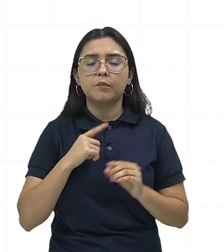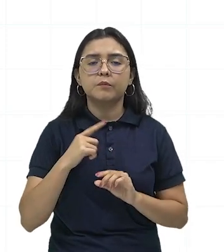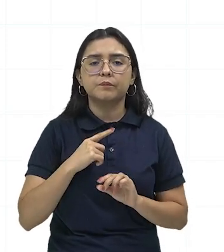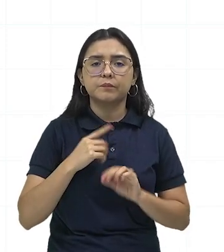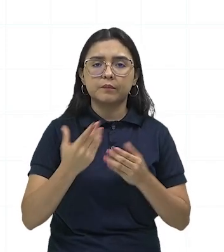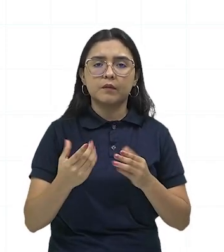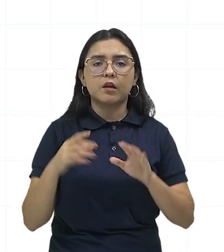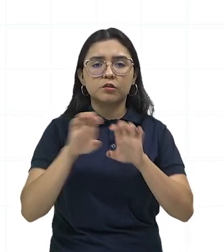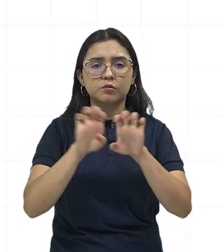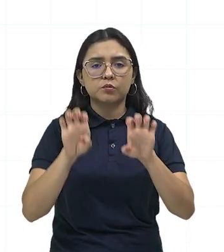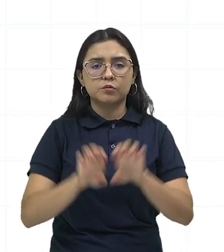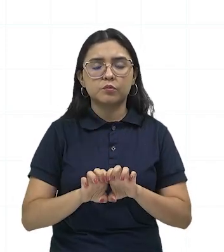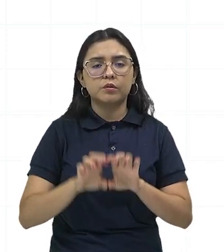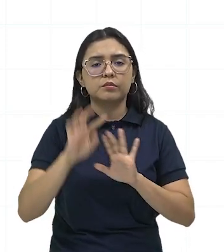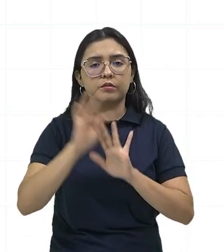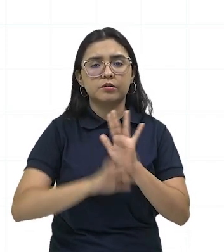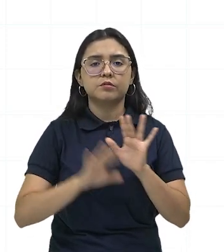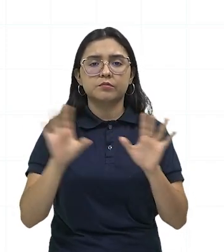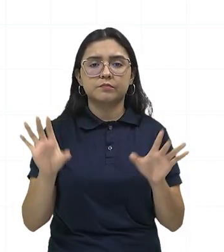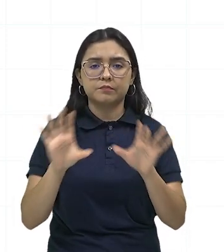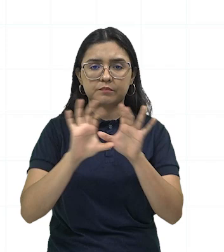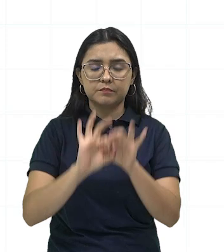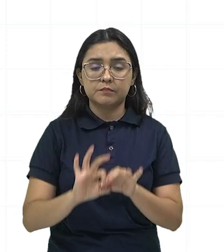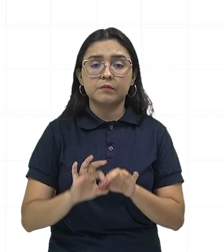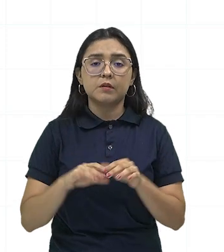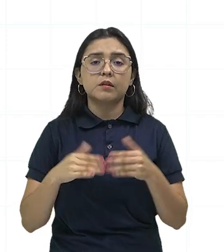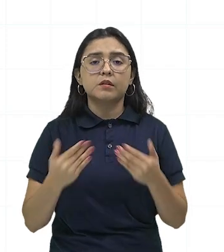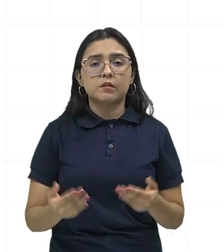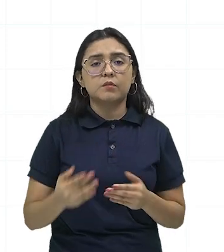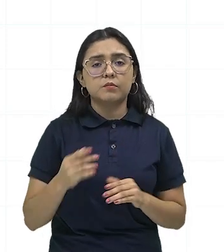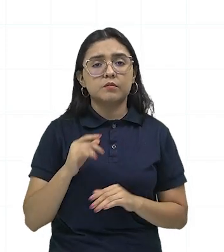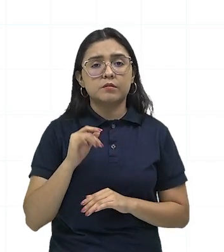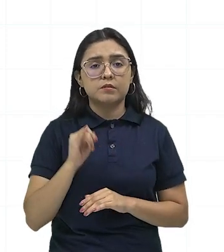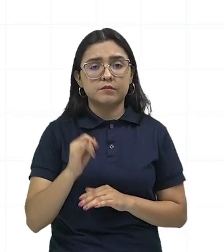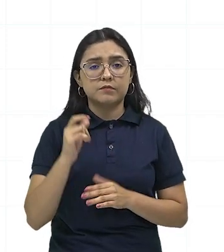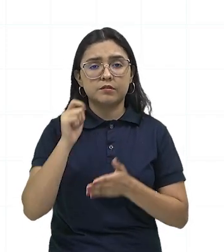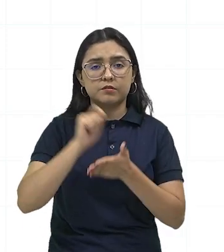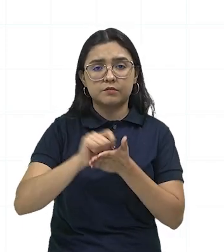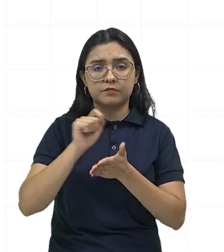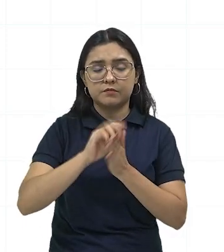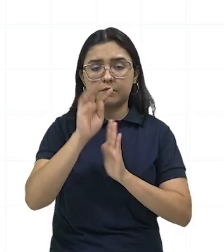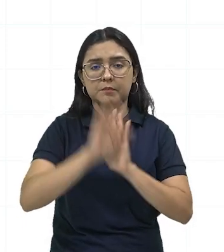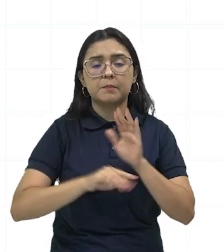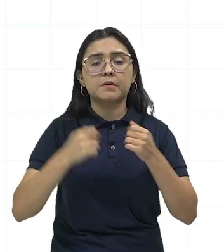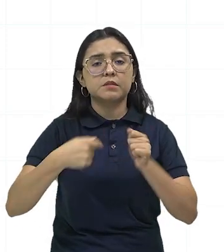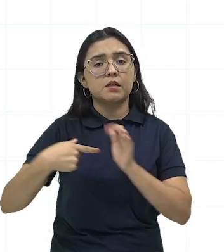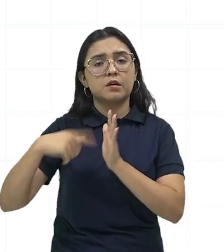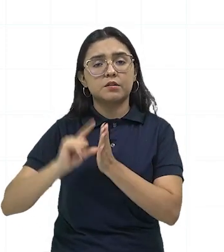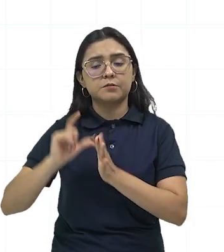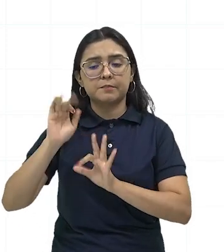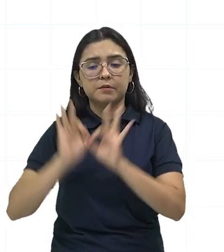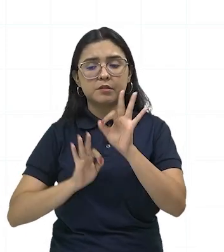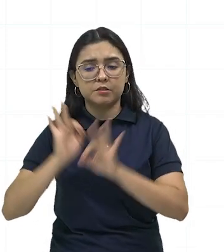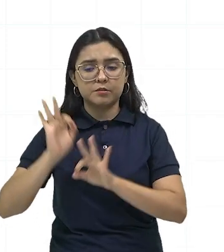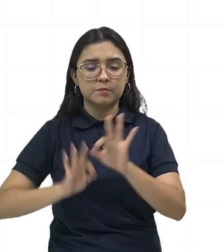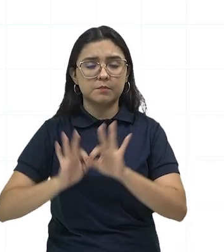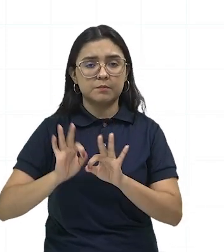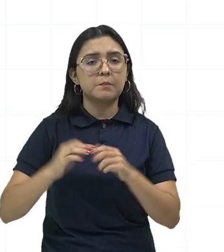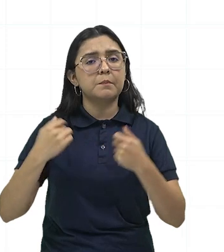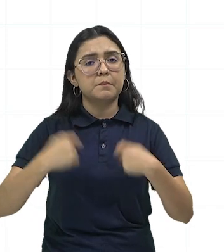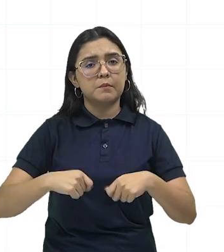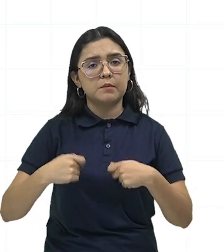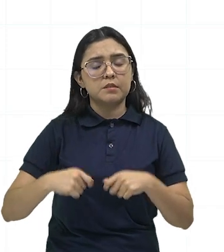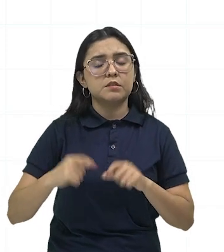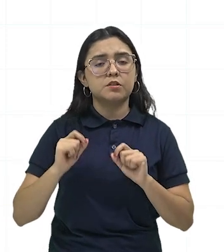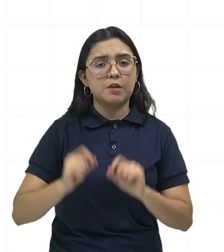relacionadas. Quando você escreve um texto, você precisa de planejamento. Então, essa ideia de como as partes vão se unir já precisa